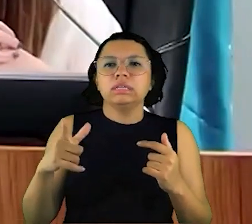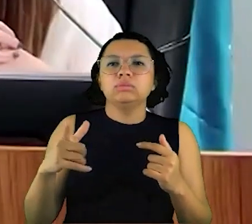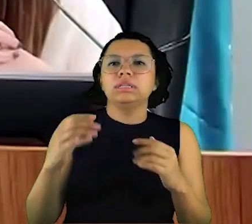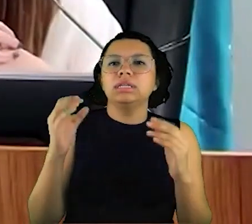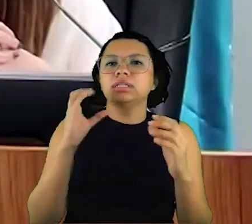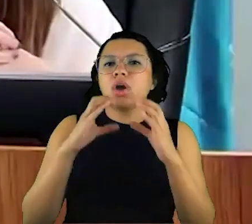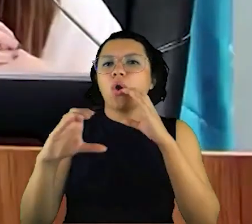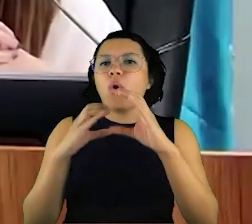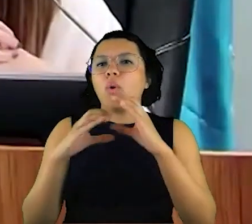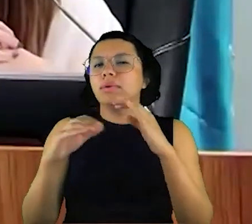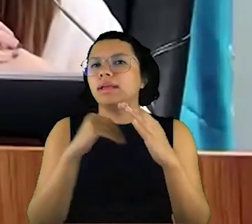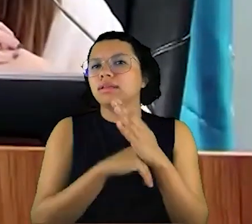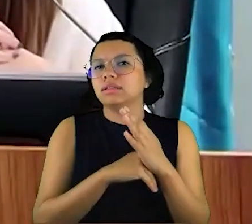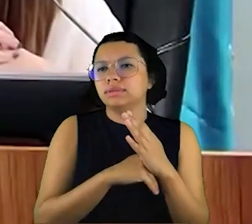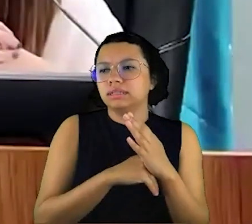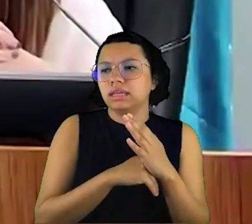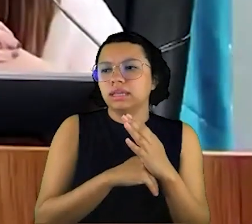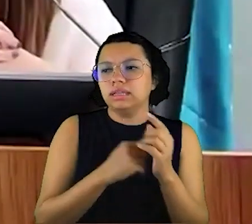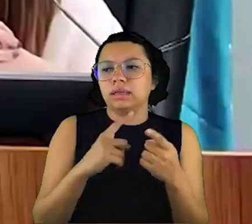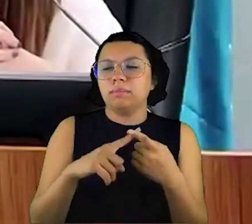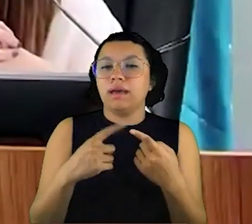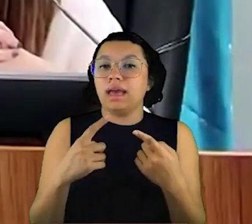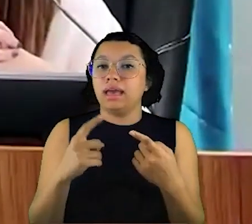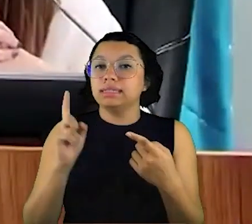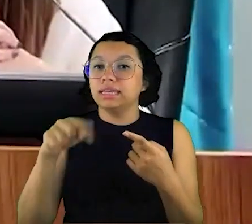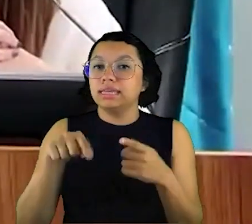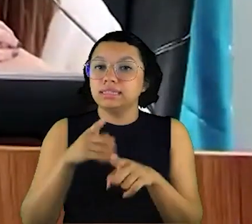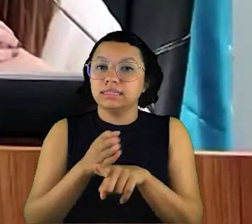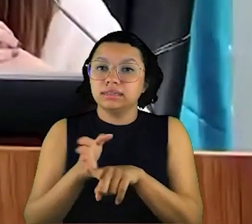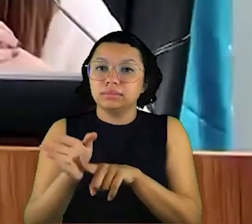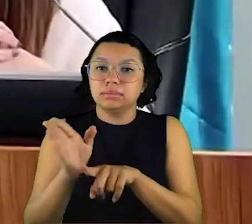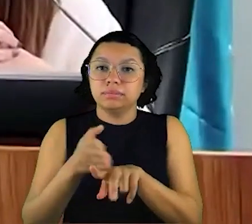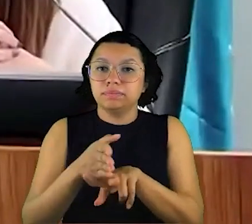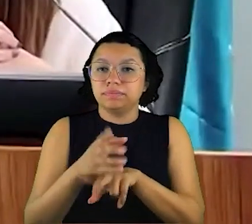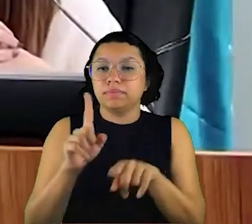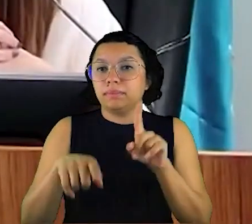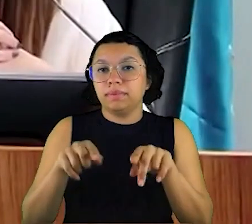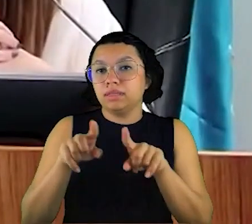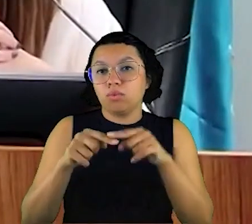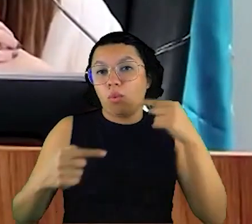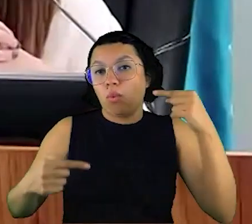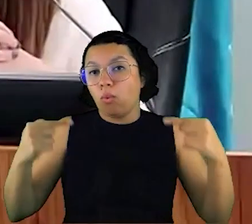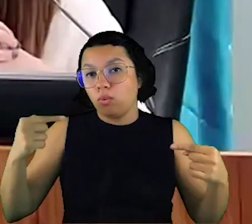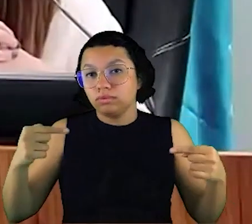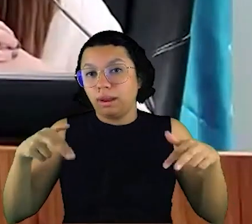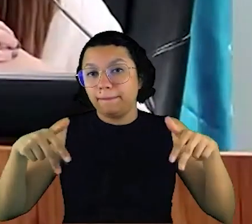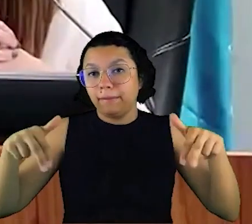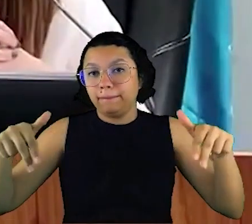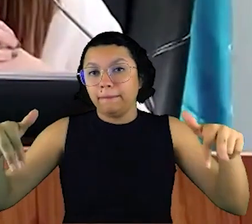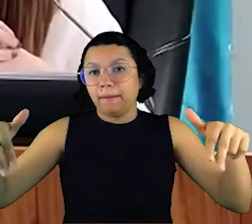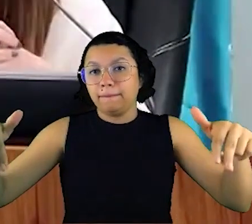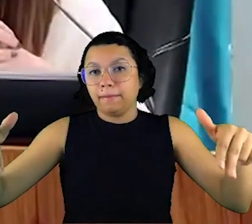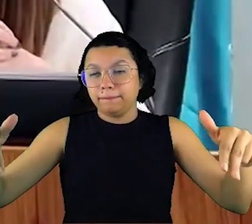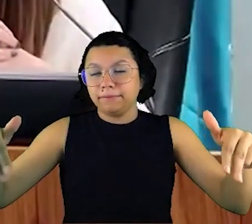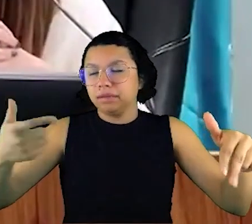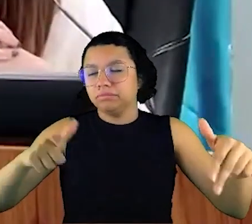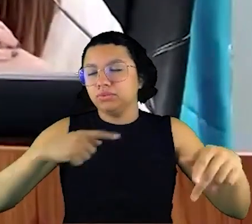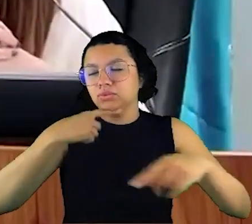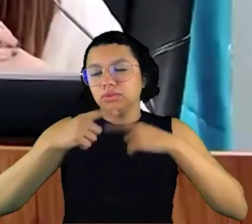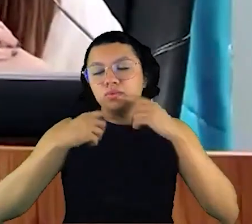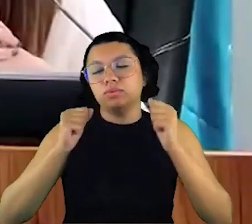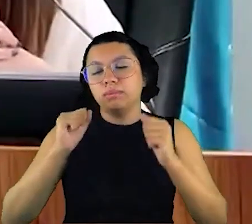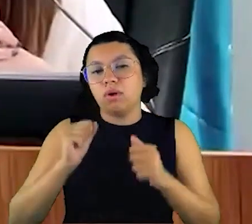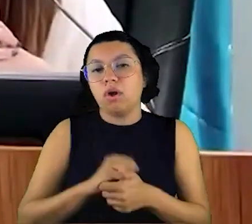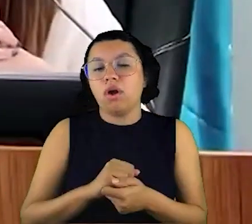comunicação interna. Agora, que esses mecanismos podem, embora antagônicos, caminhar paralelamente, isso sem dúvida nenhuma.